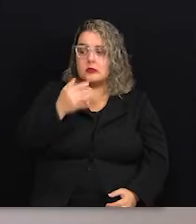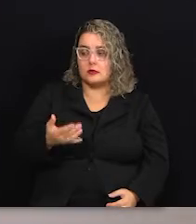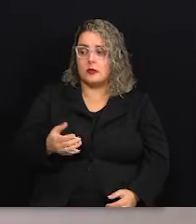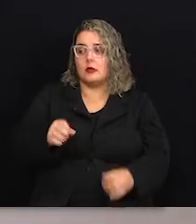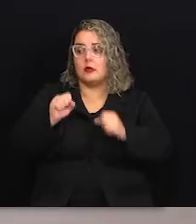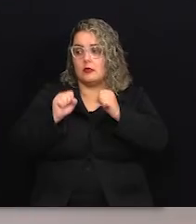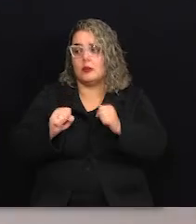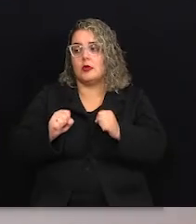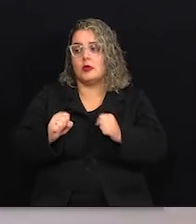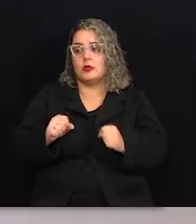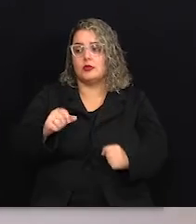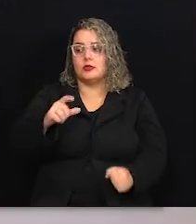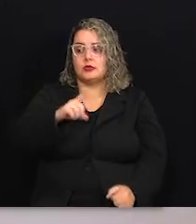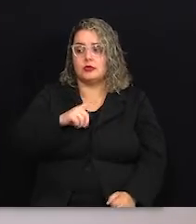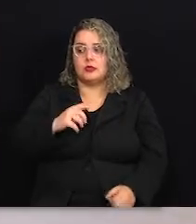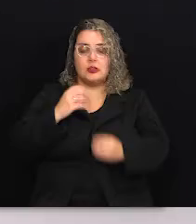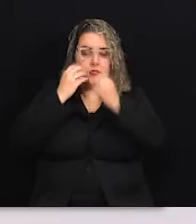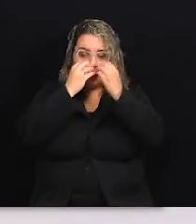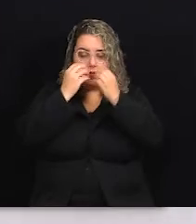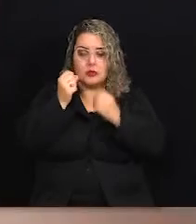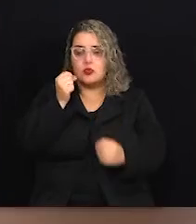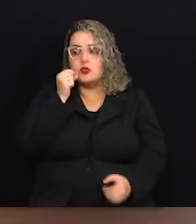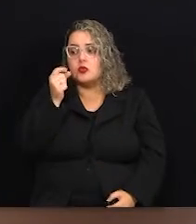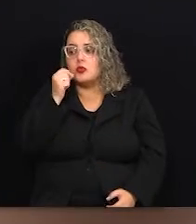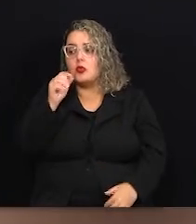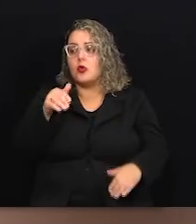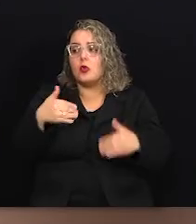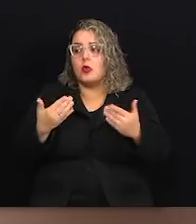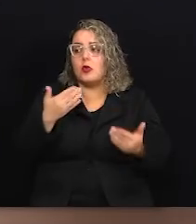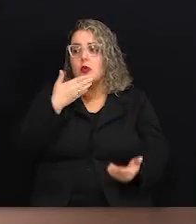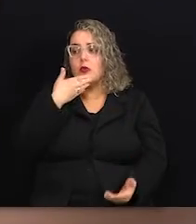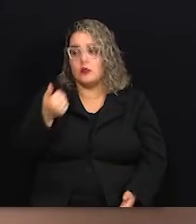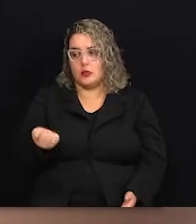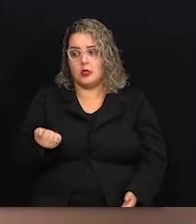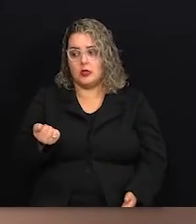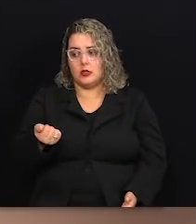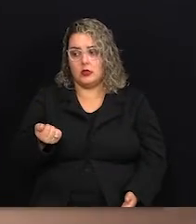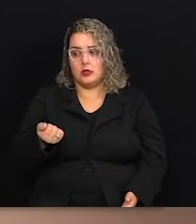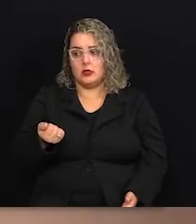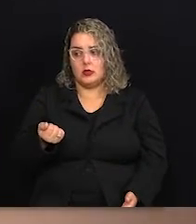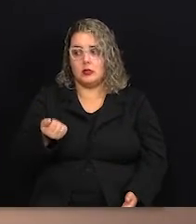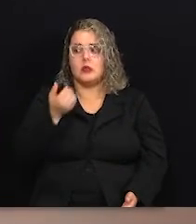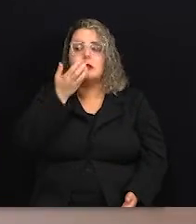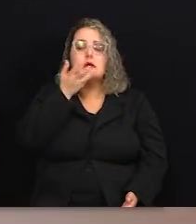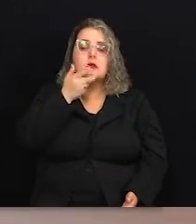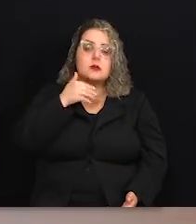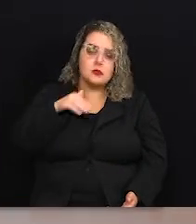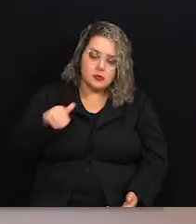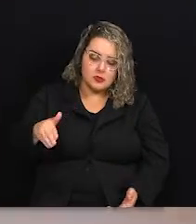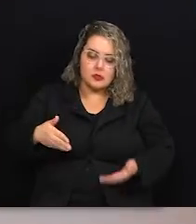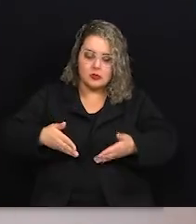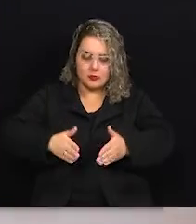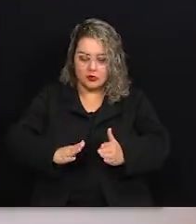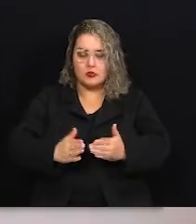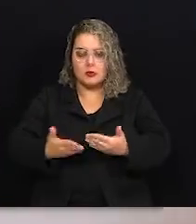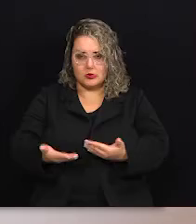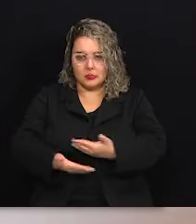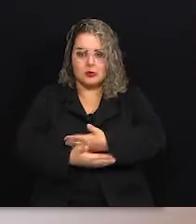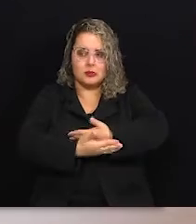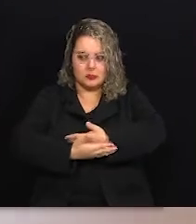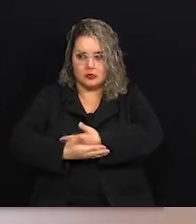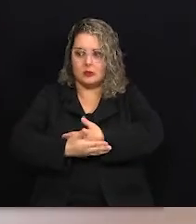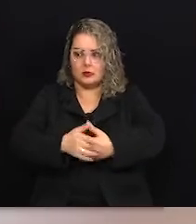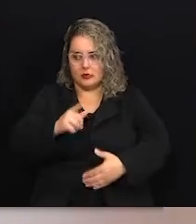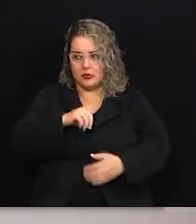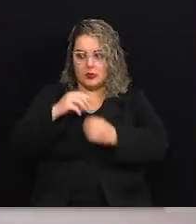disso: a pessoa pode ter rinite a gato. Qual que é melhor? Essa criança, por exemplo, nasceu, eu sei que ela